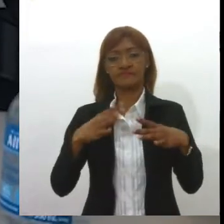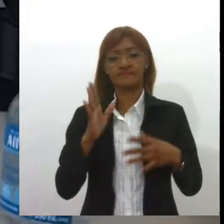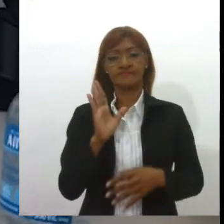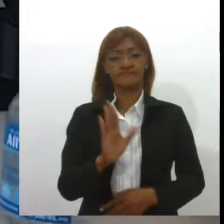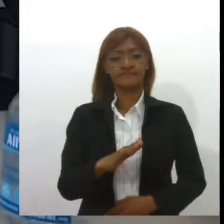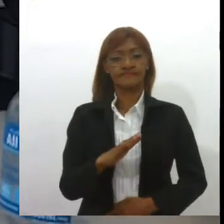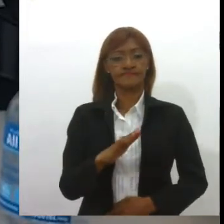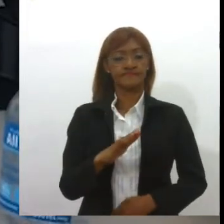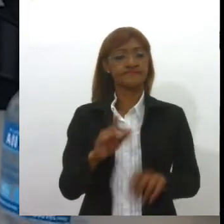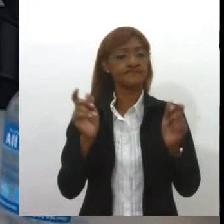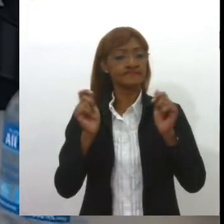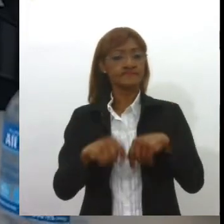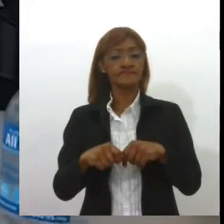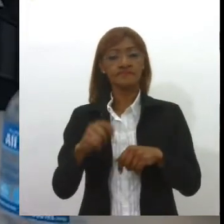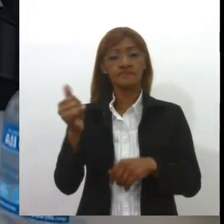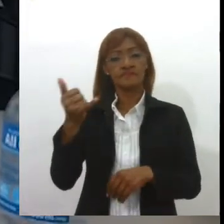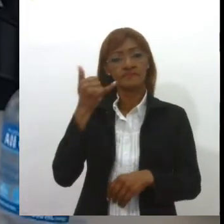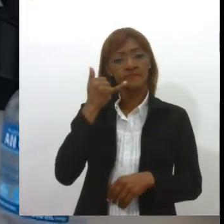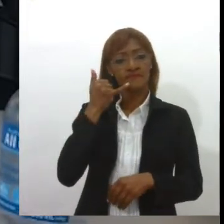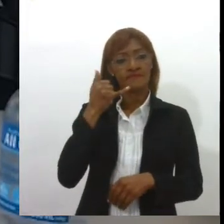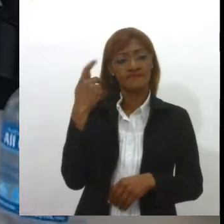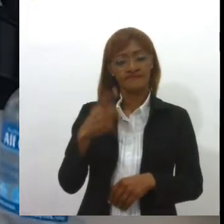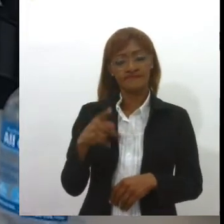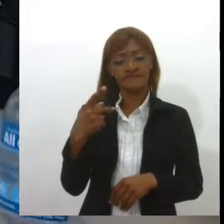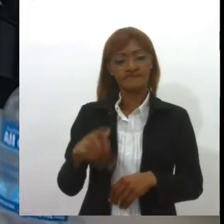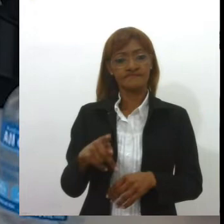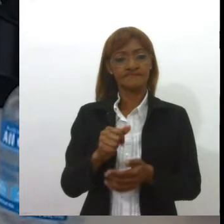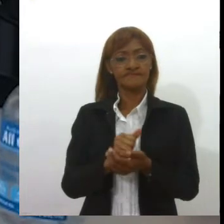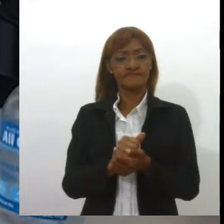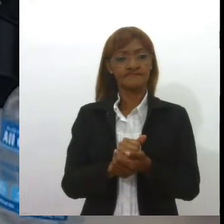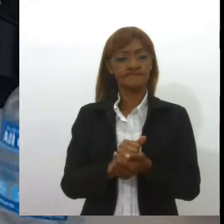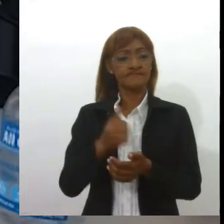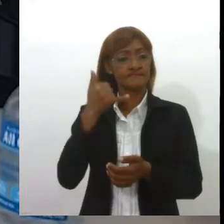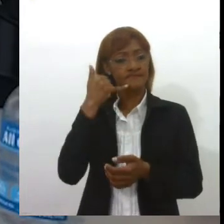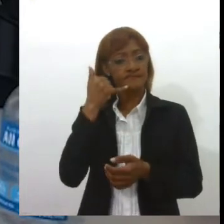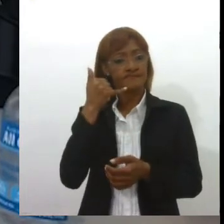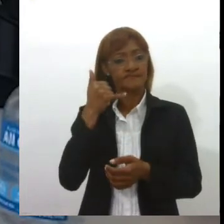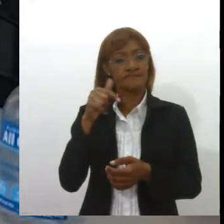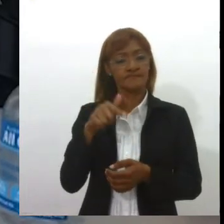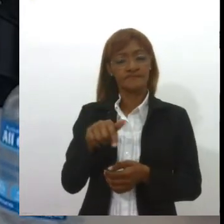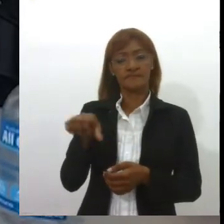podem entrar em contato aqui na Superintendência através do telefone